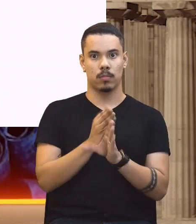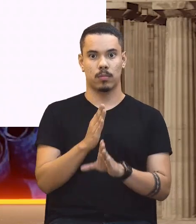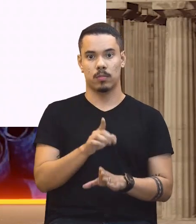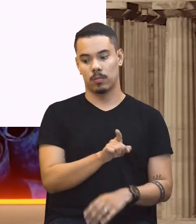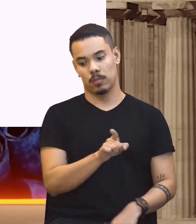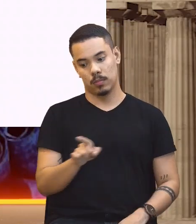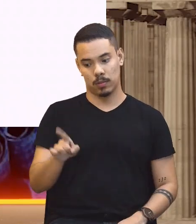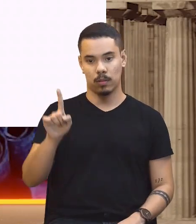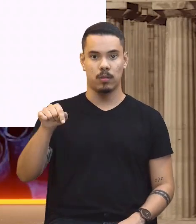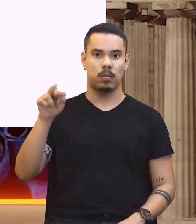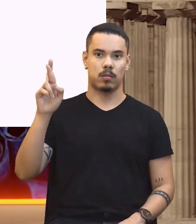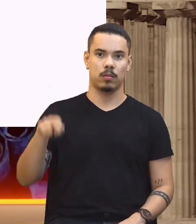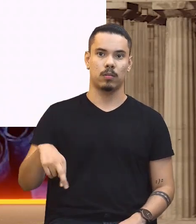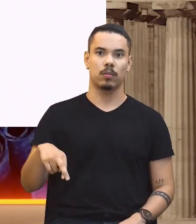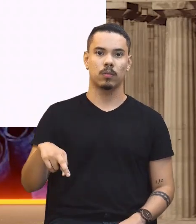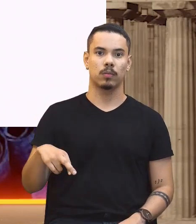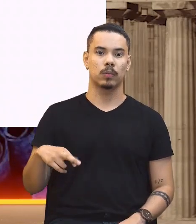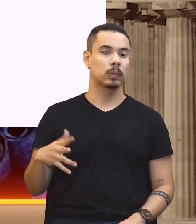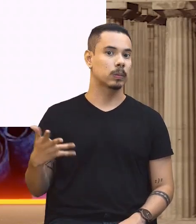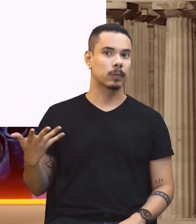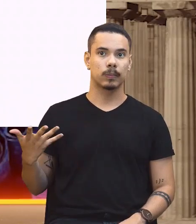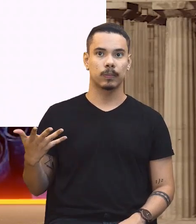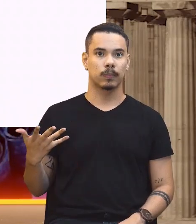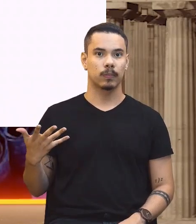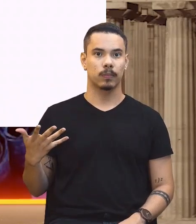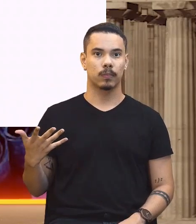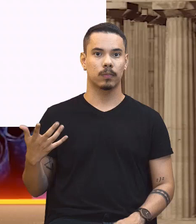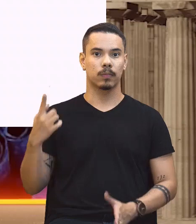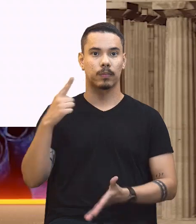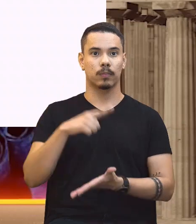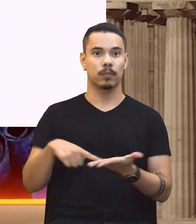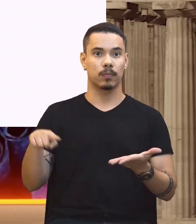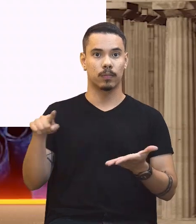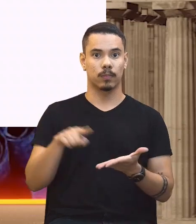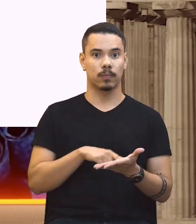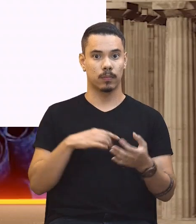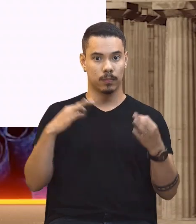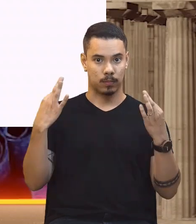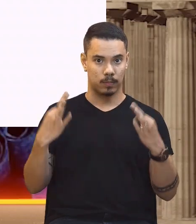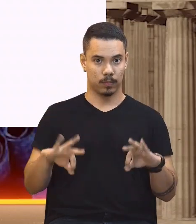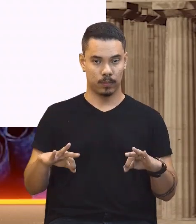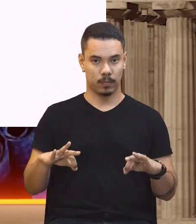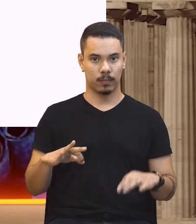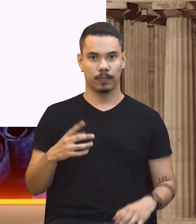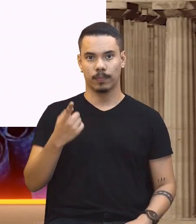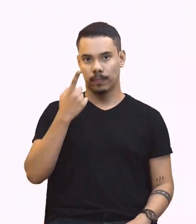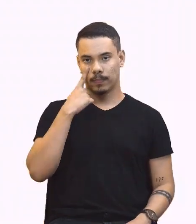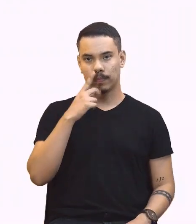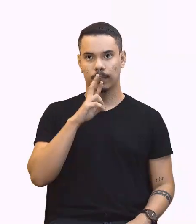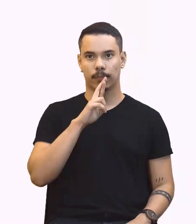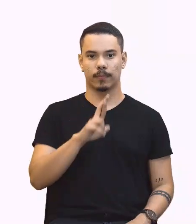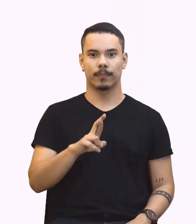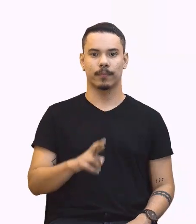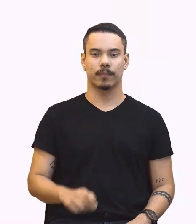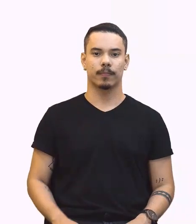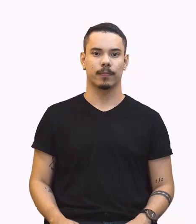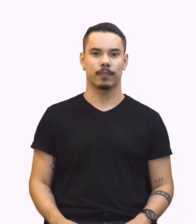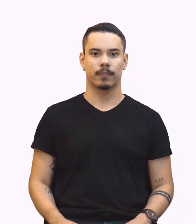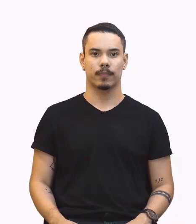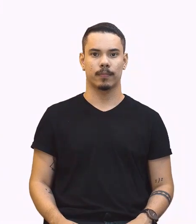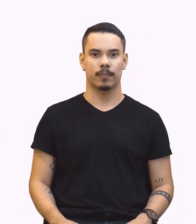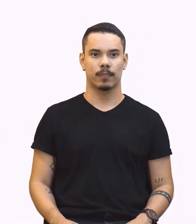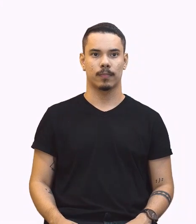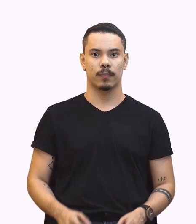razão. E aí, marcou correto? Vamos lá então para a resposta. Olha só,